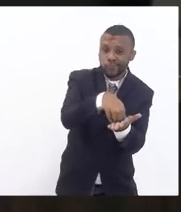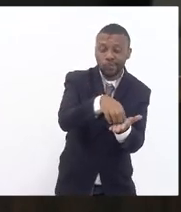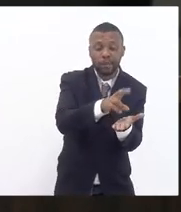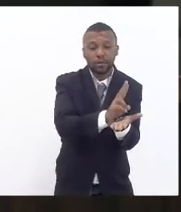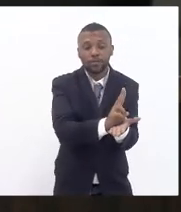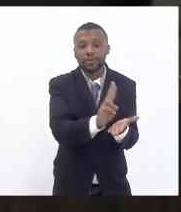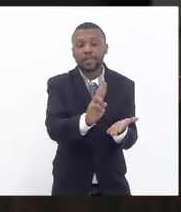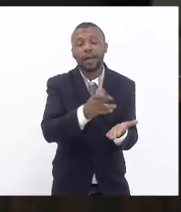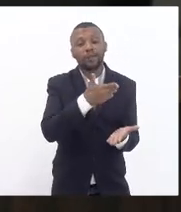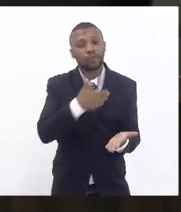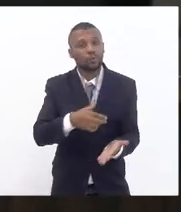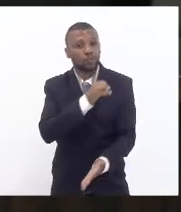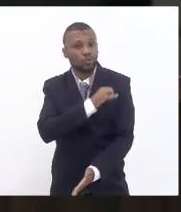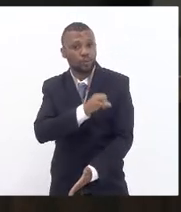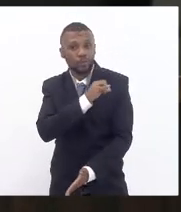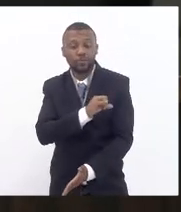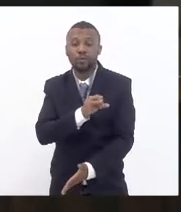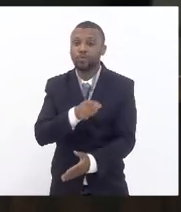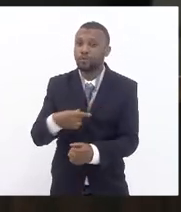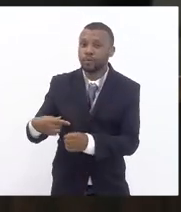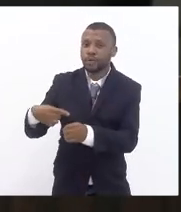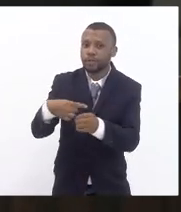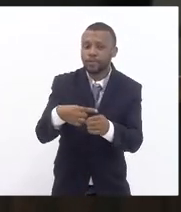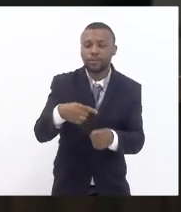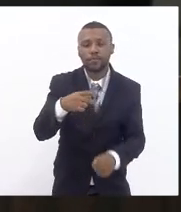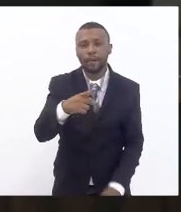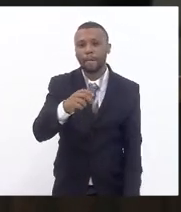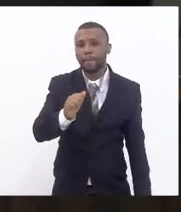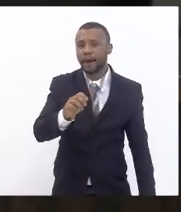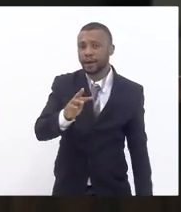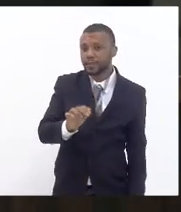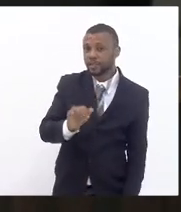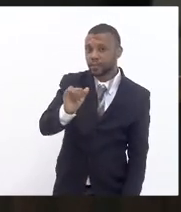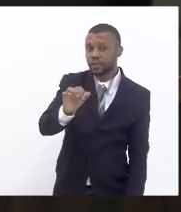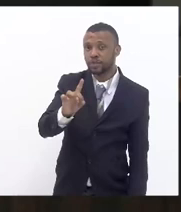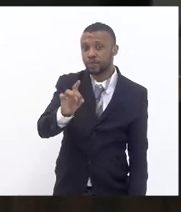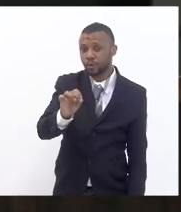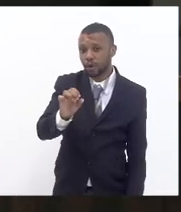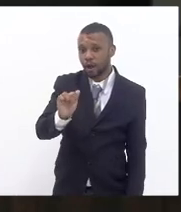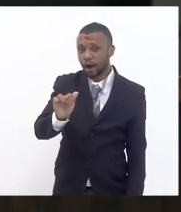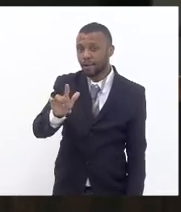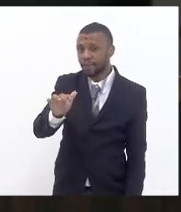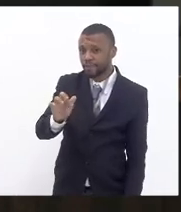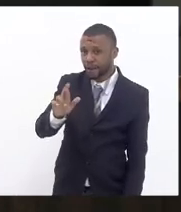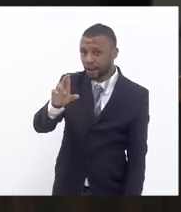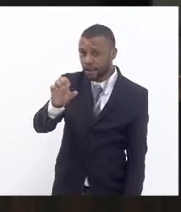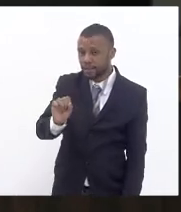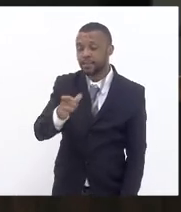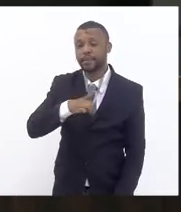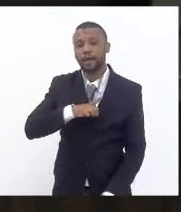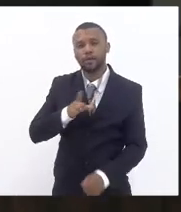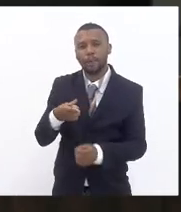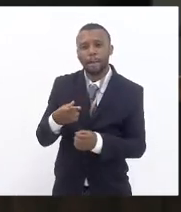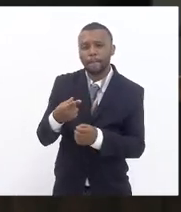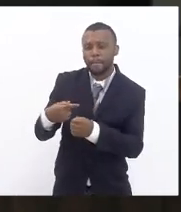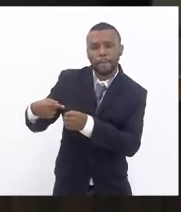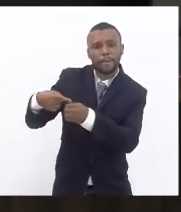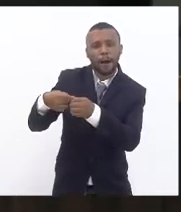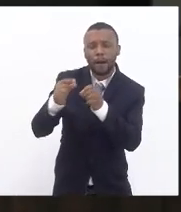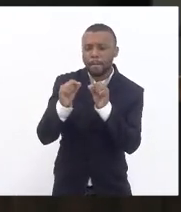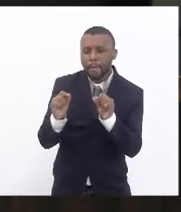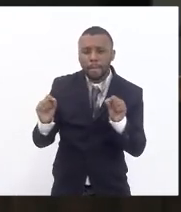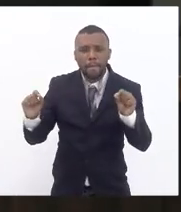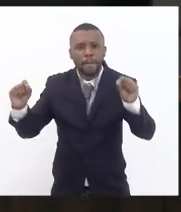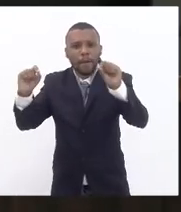no município de Paty do Alferes, como polo ou campus avançado para atender os municípios que compõem o Vale do